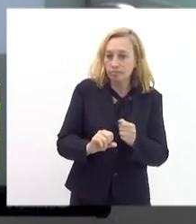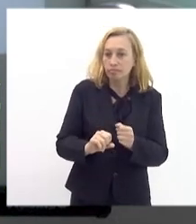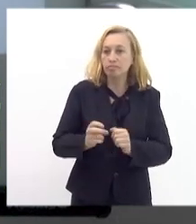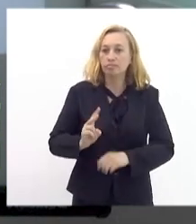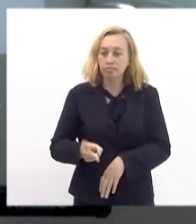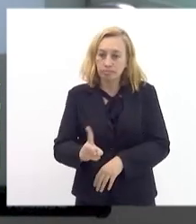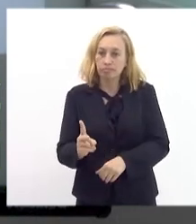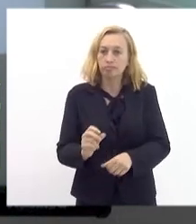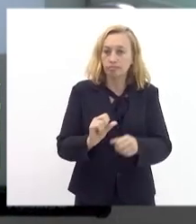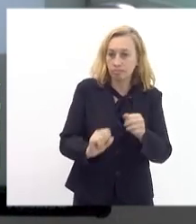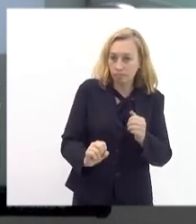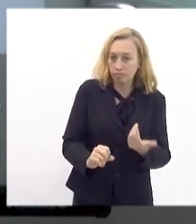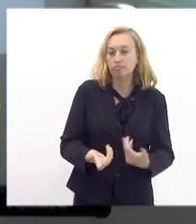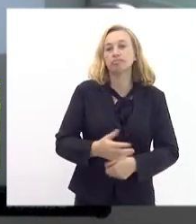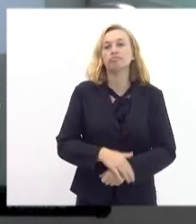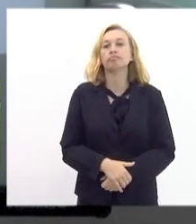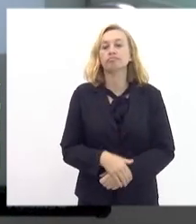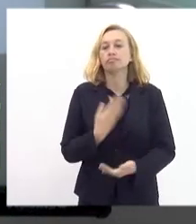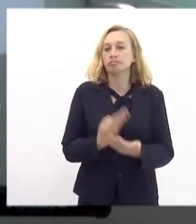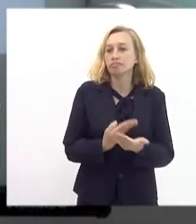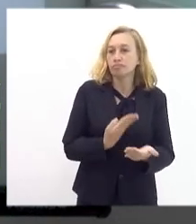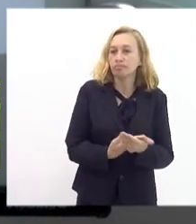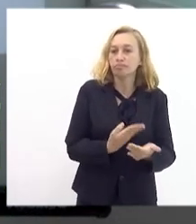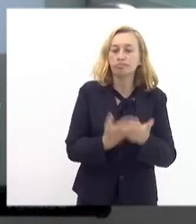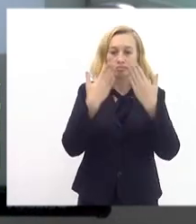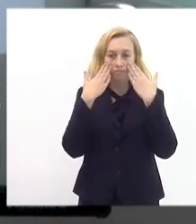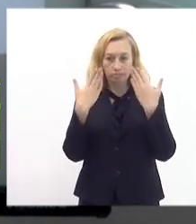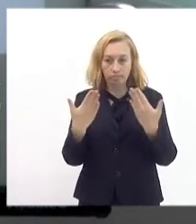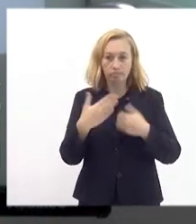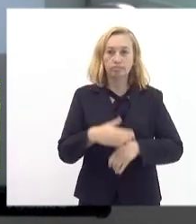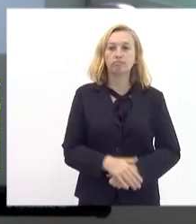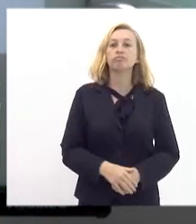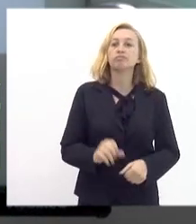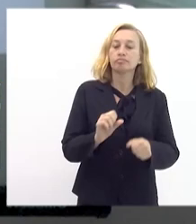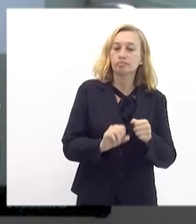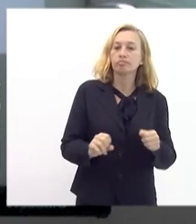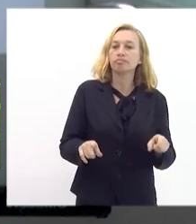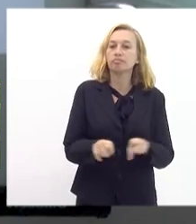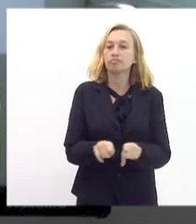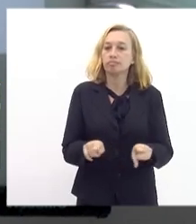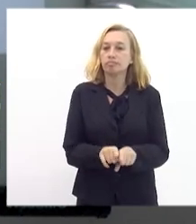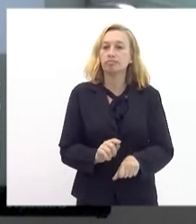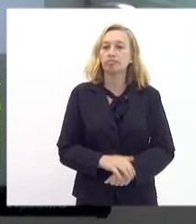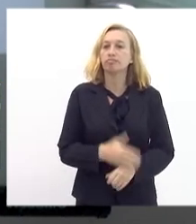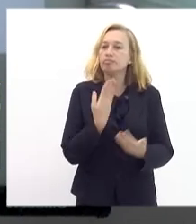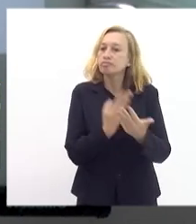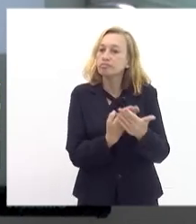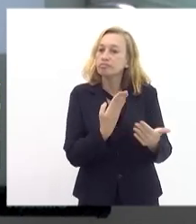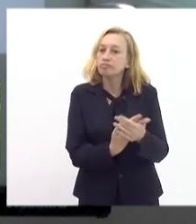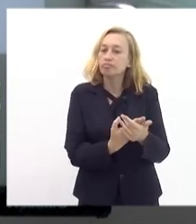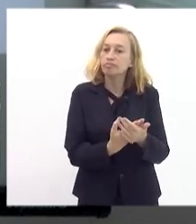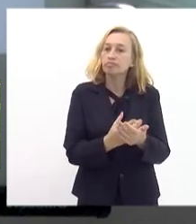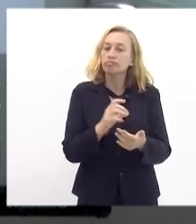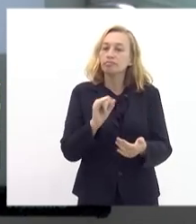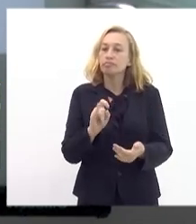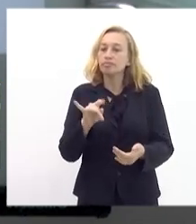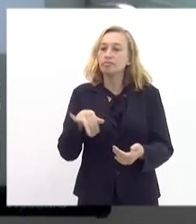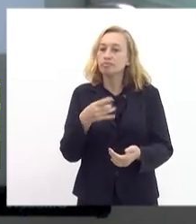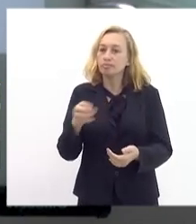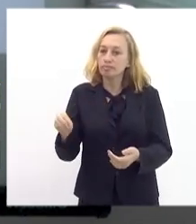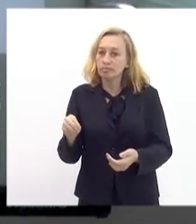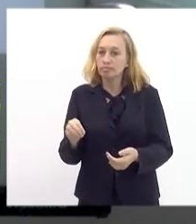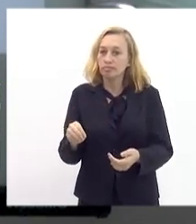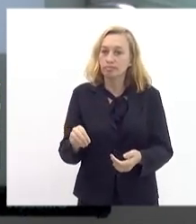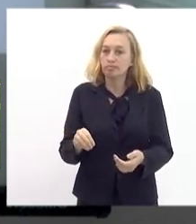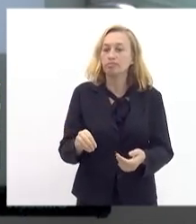estão sendo feitos estão sendo apresentados fizemos inclusive um estudo de simulação da operação